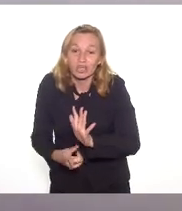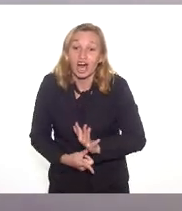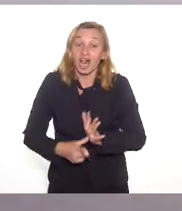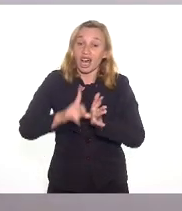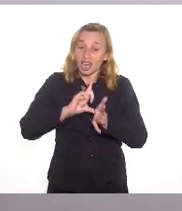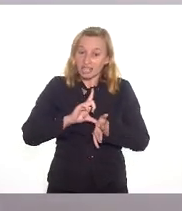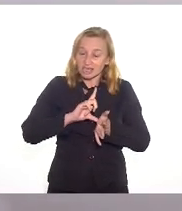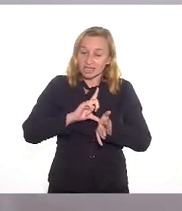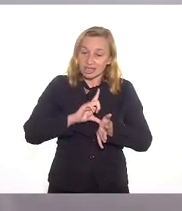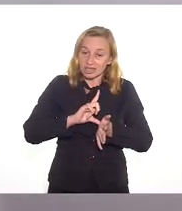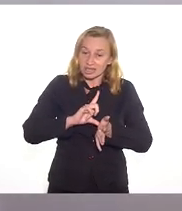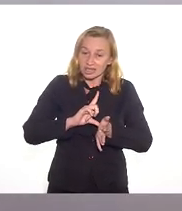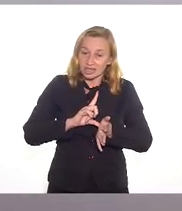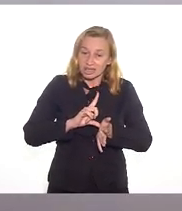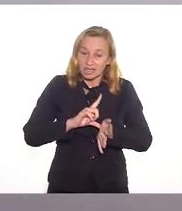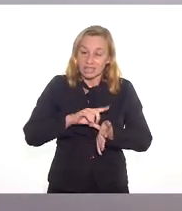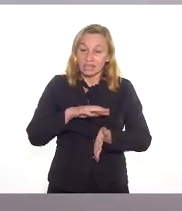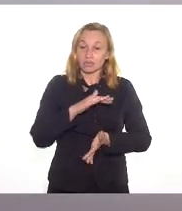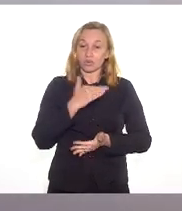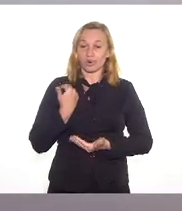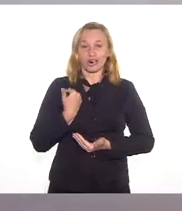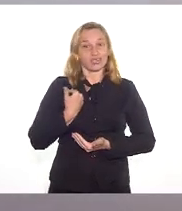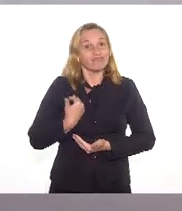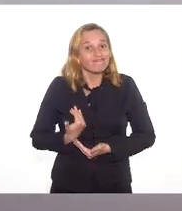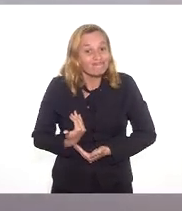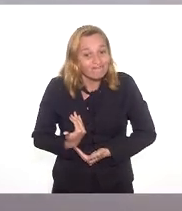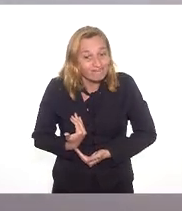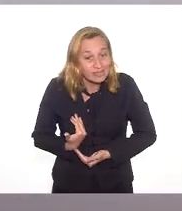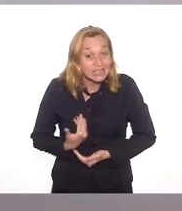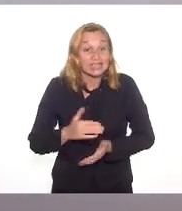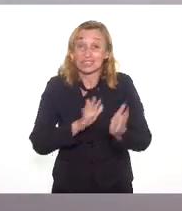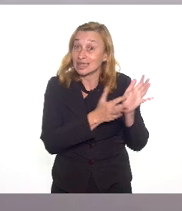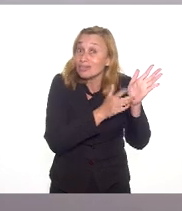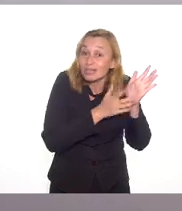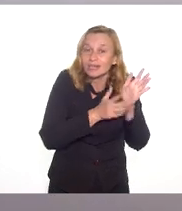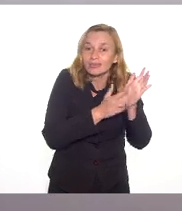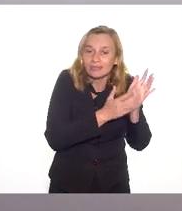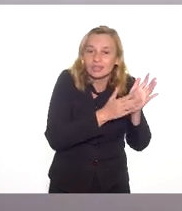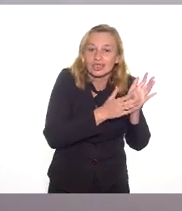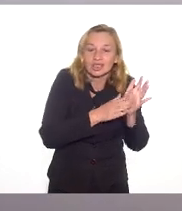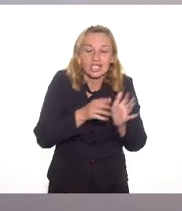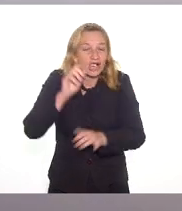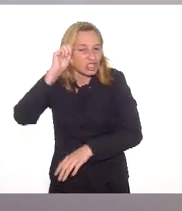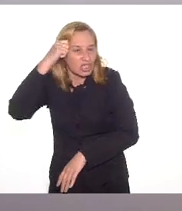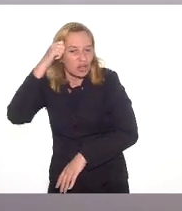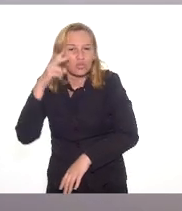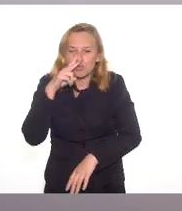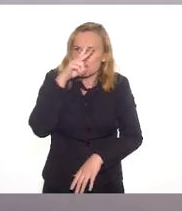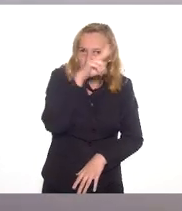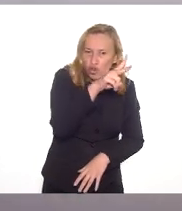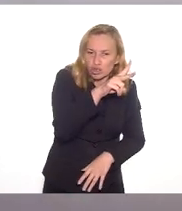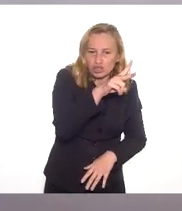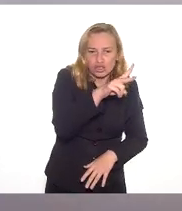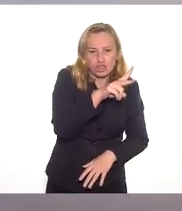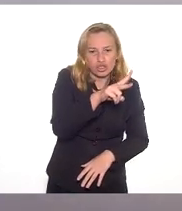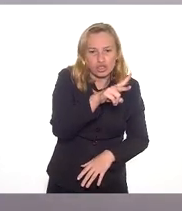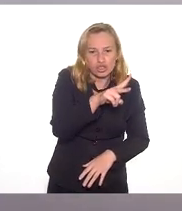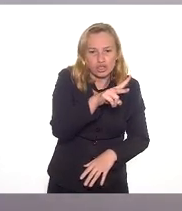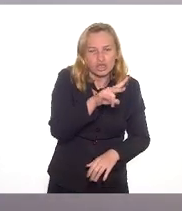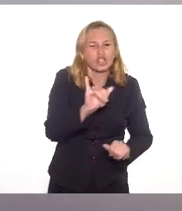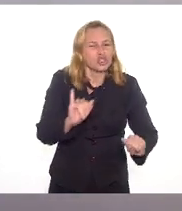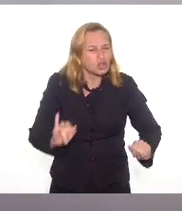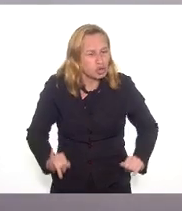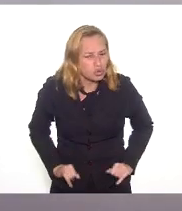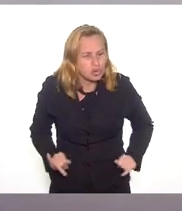do suspiro verdadeiro. Samba, negro forte e destemido, foi